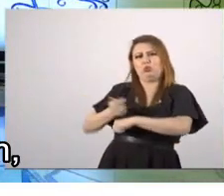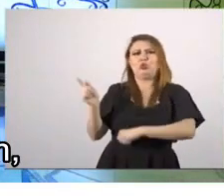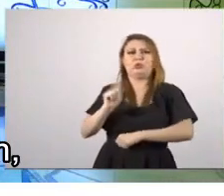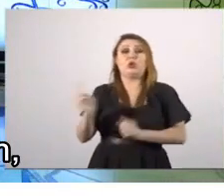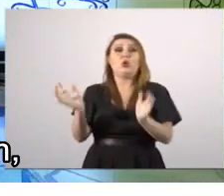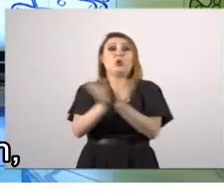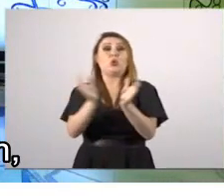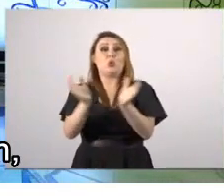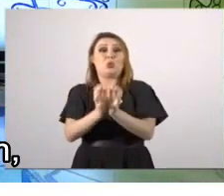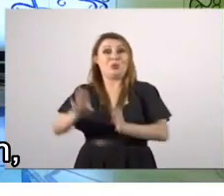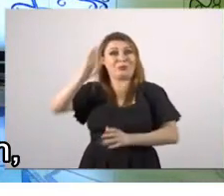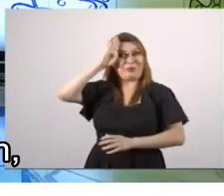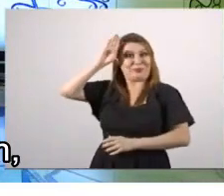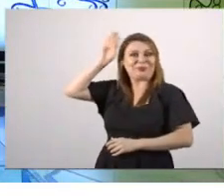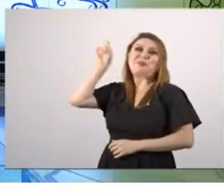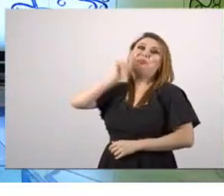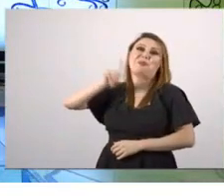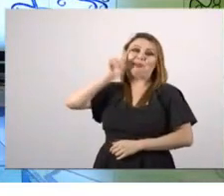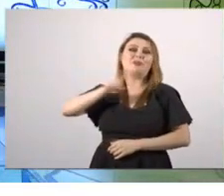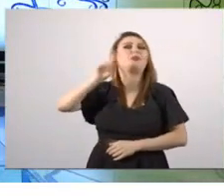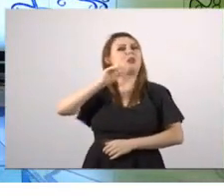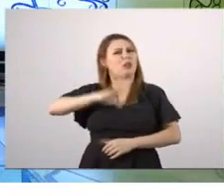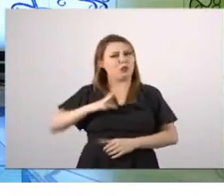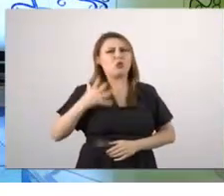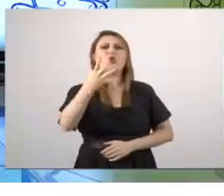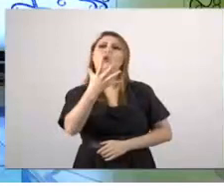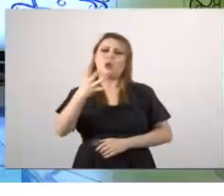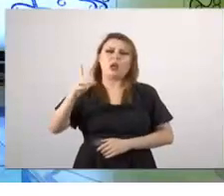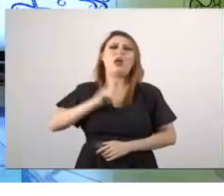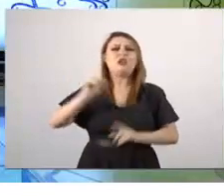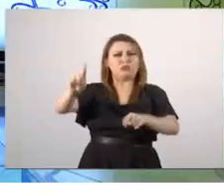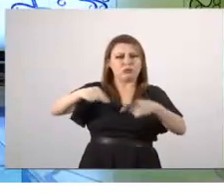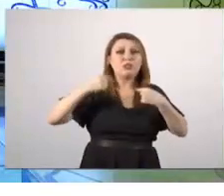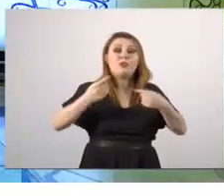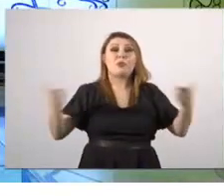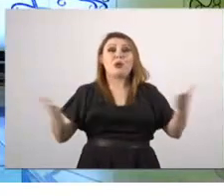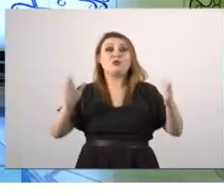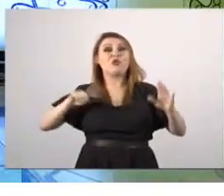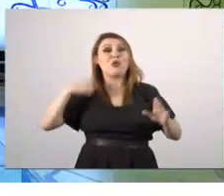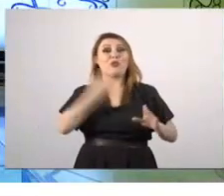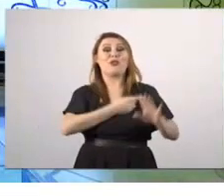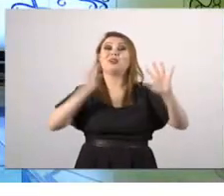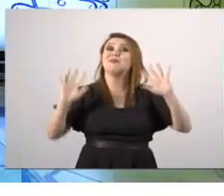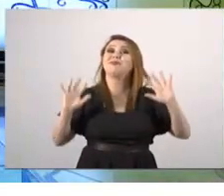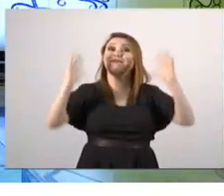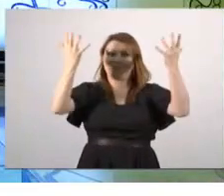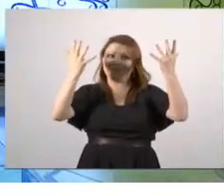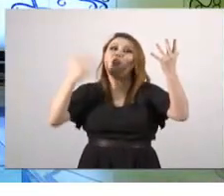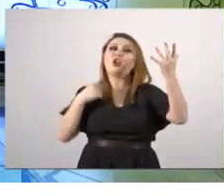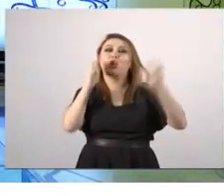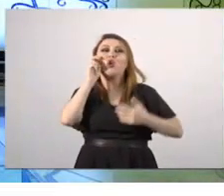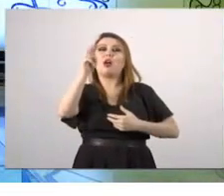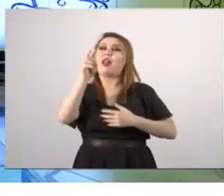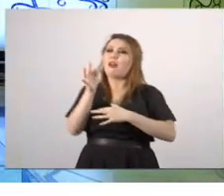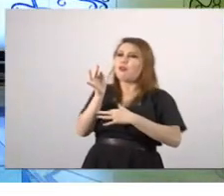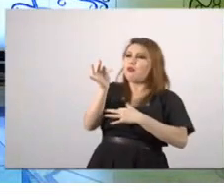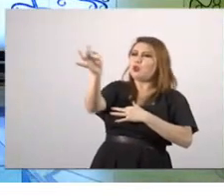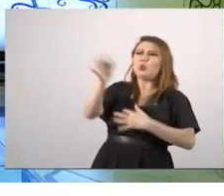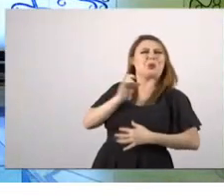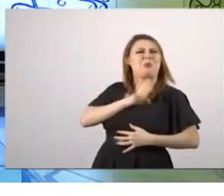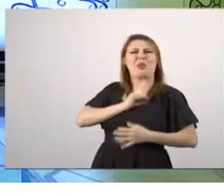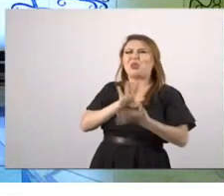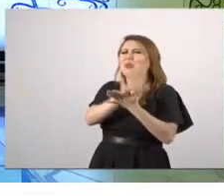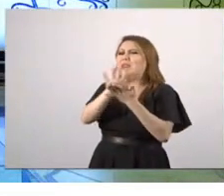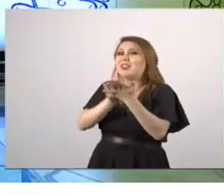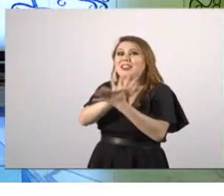American Academy encararam os desafios para que hoje possamos celebrar esta conquista e olhar sem medo o futuro que se